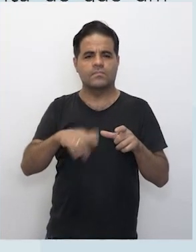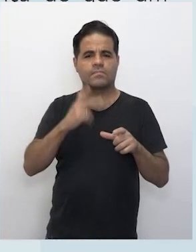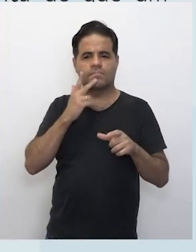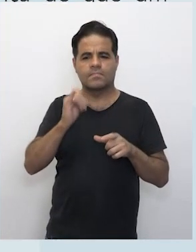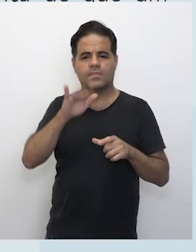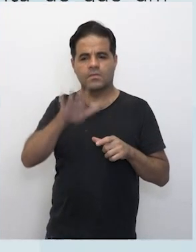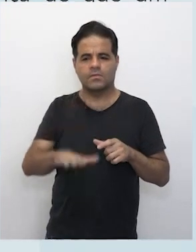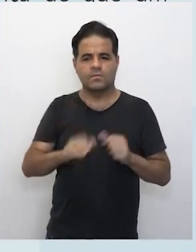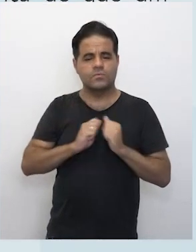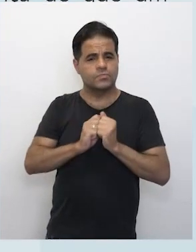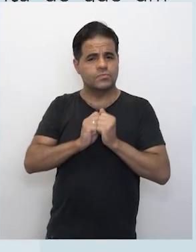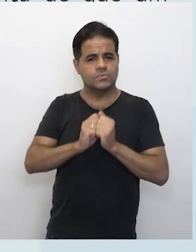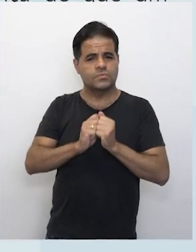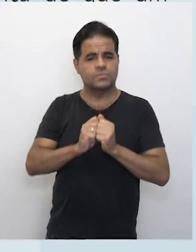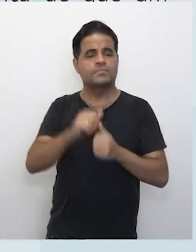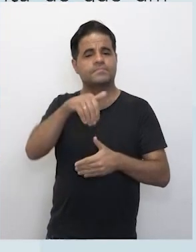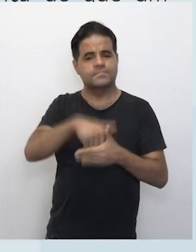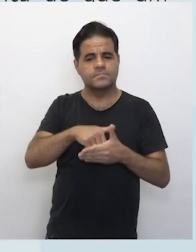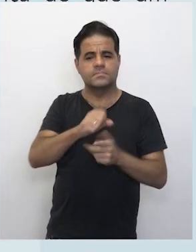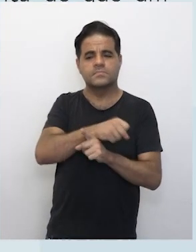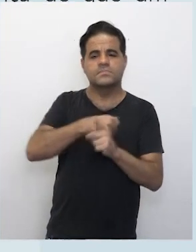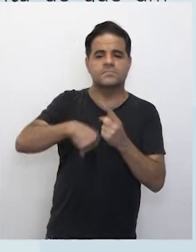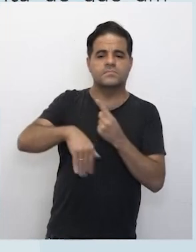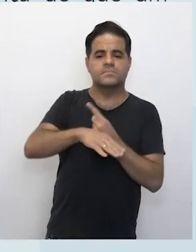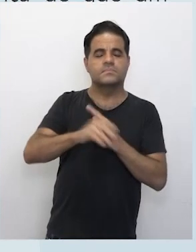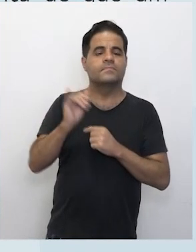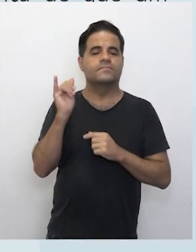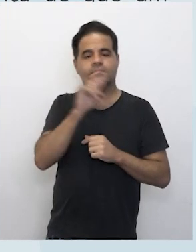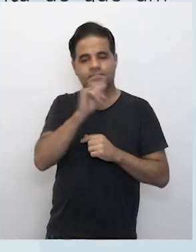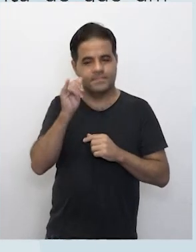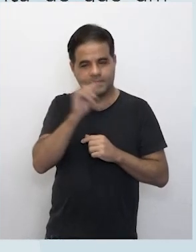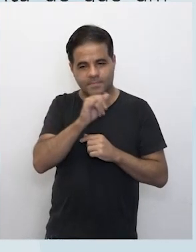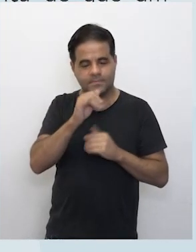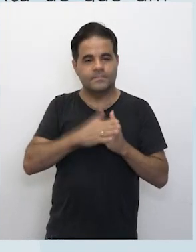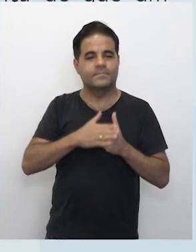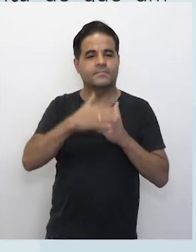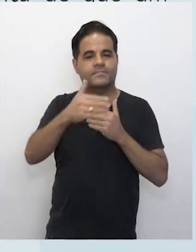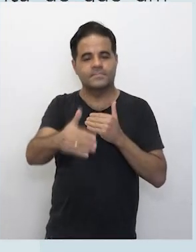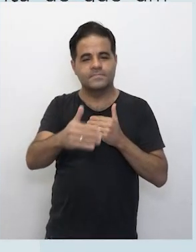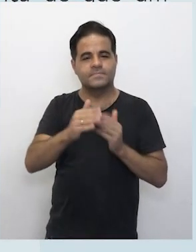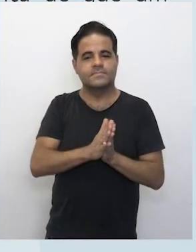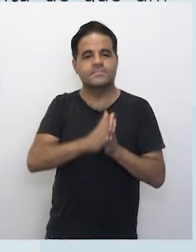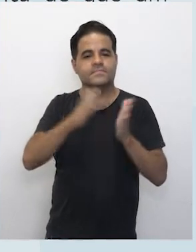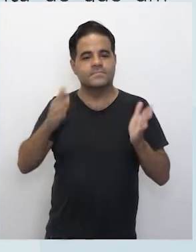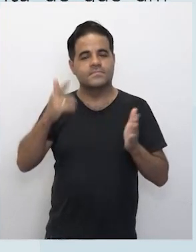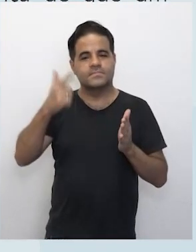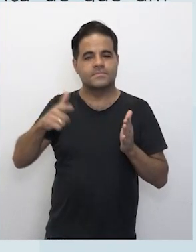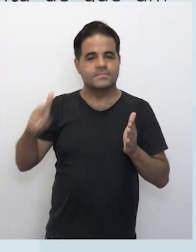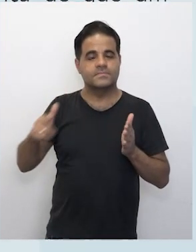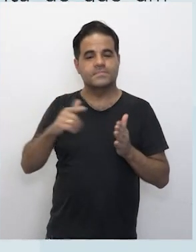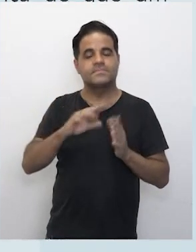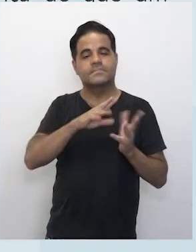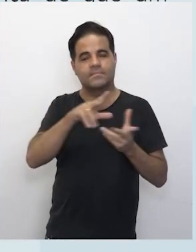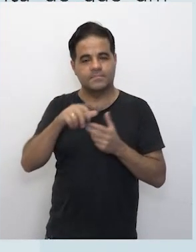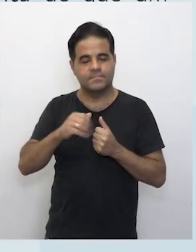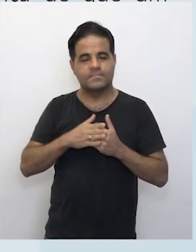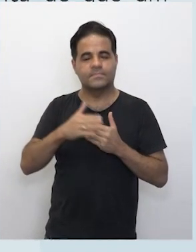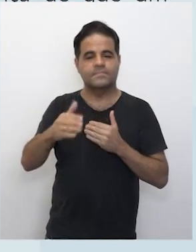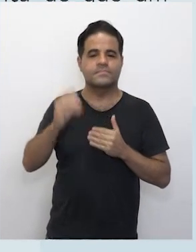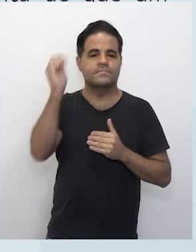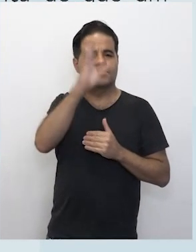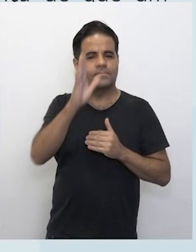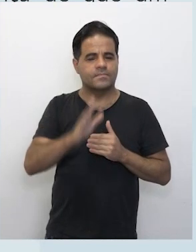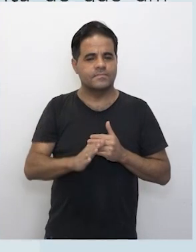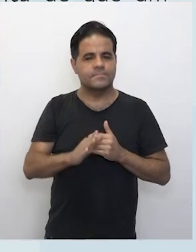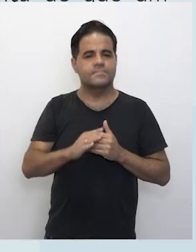dela, sim, mas dentro da sociedade italiana, né? Aliás, por muito tempo, em outras regiões do mundo, inclusive no